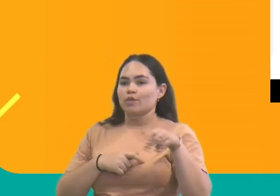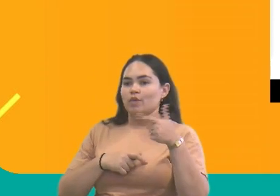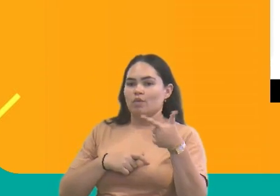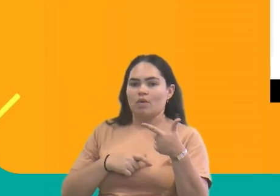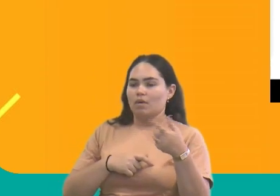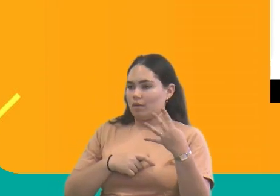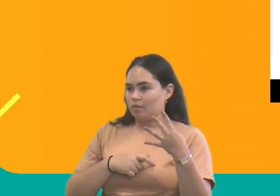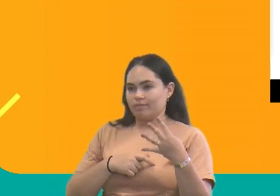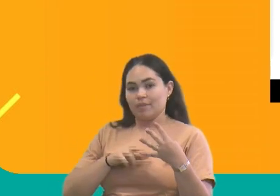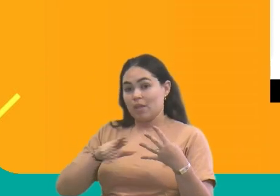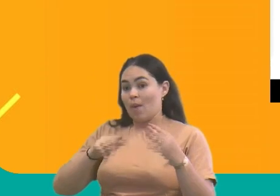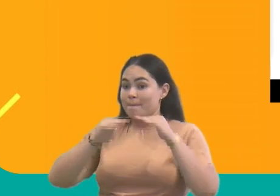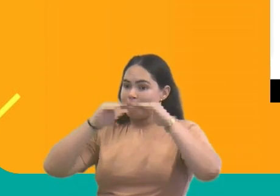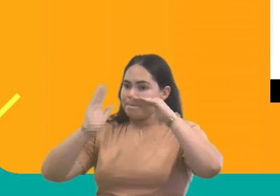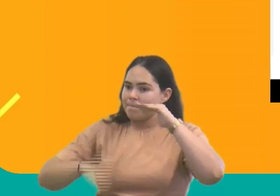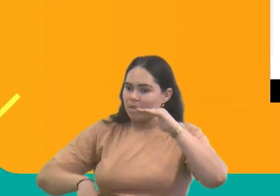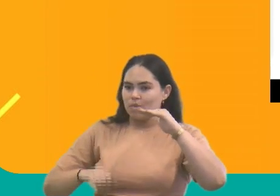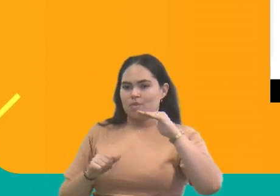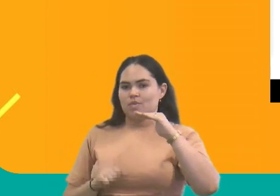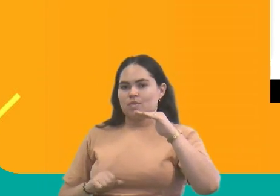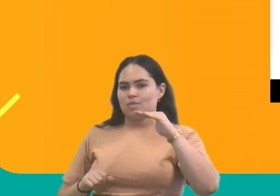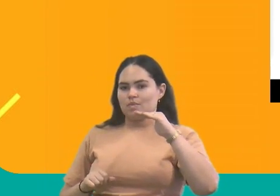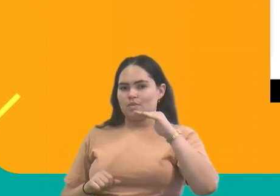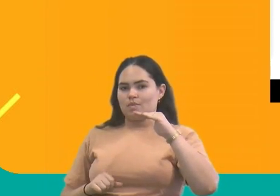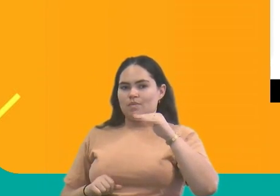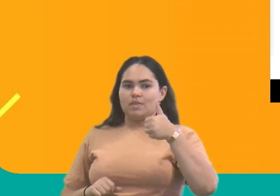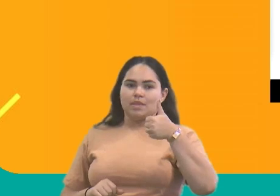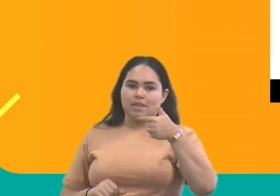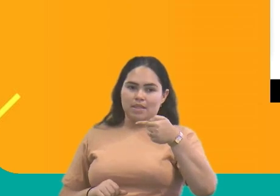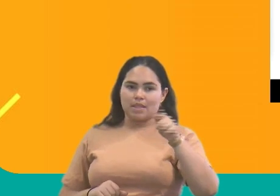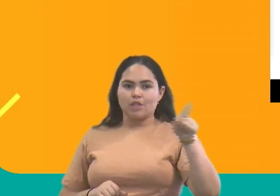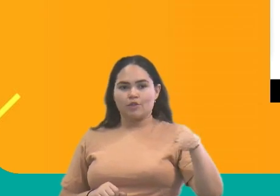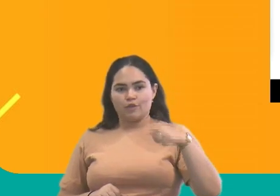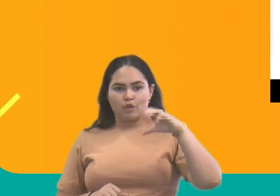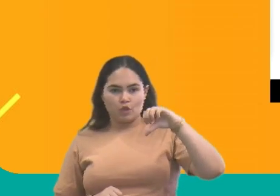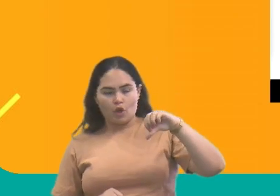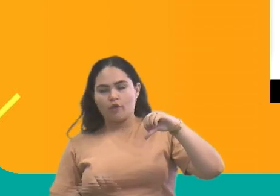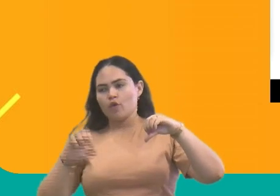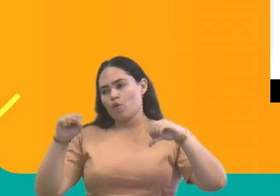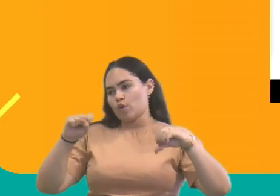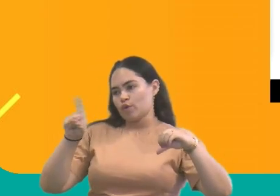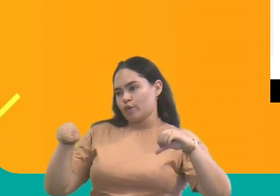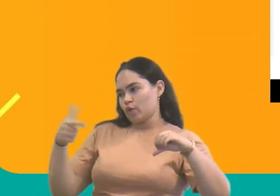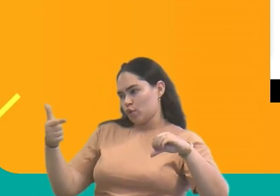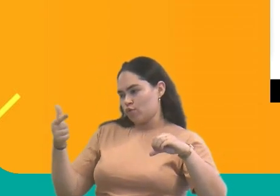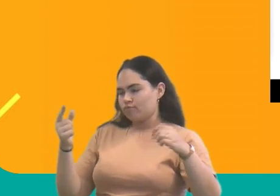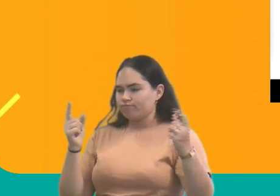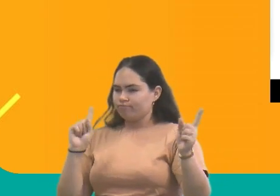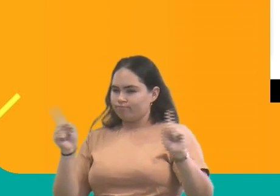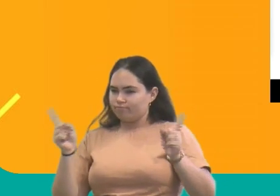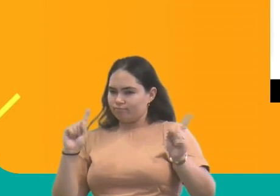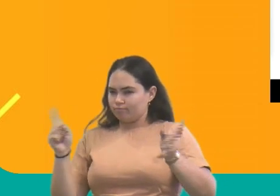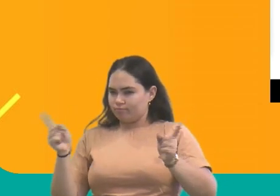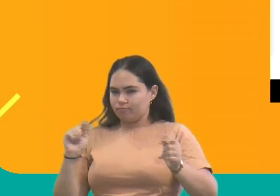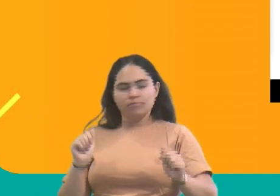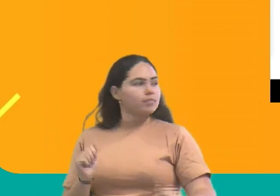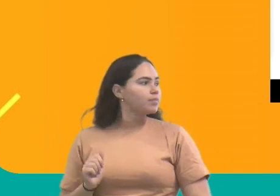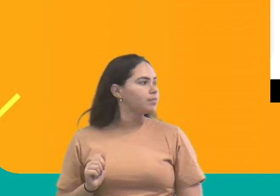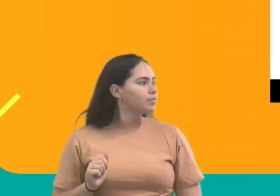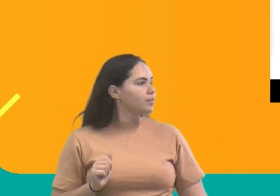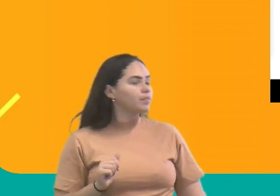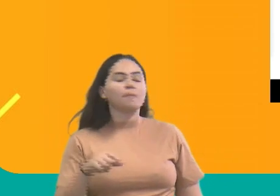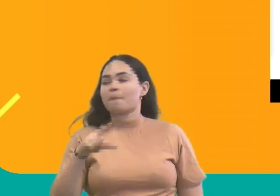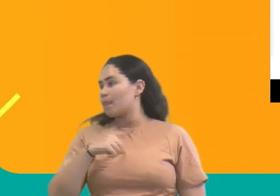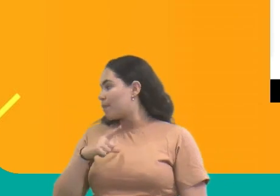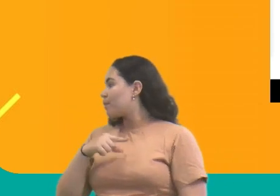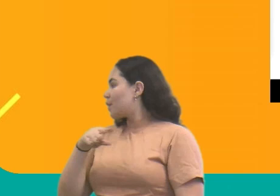é abaixo. E aí ficava para a gente entre 17,9 e 8,2. Nessa questão, com muito